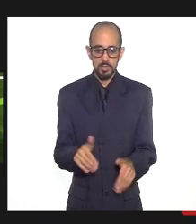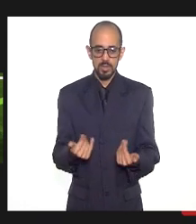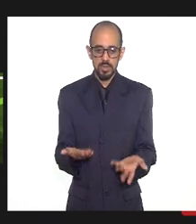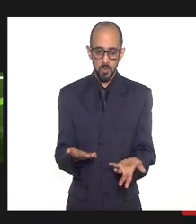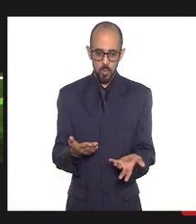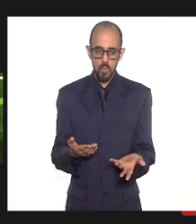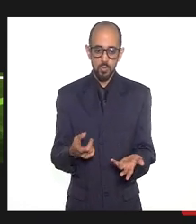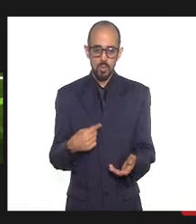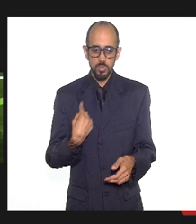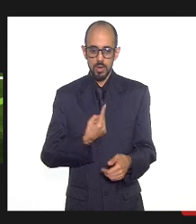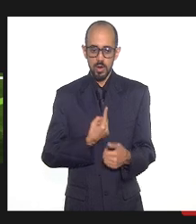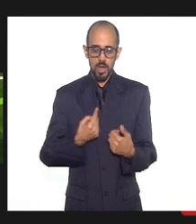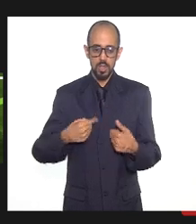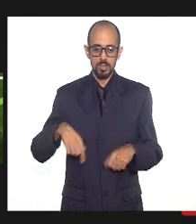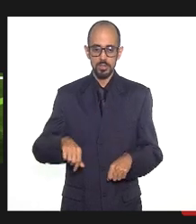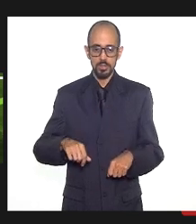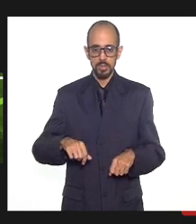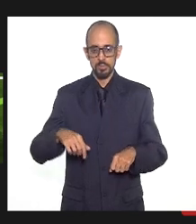gente então está...